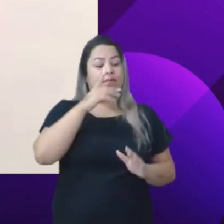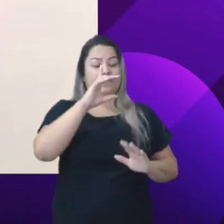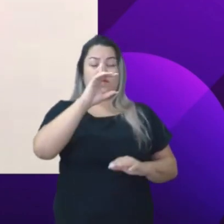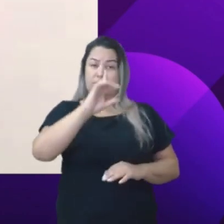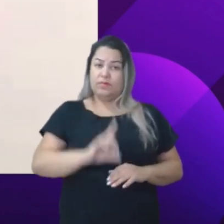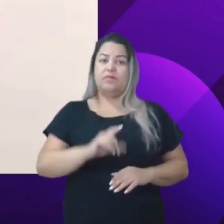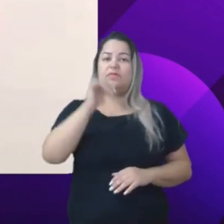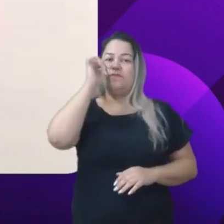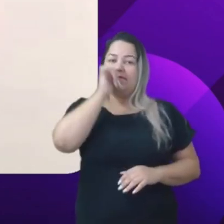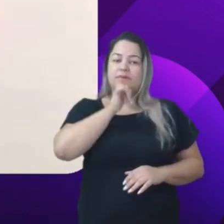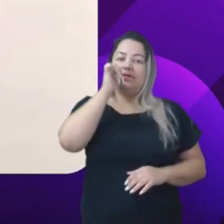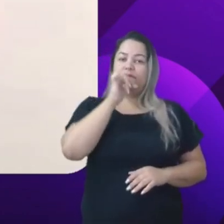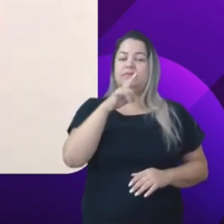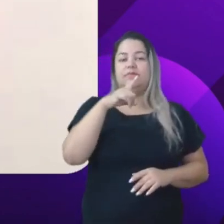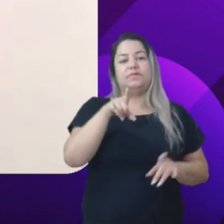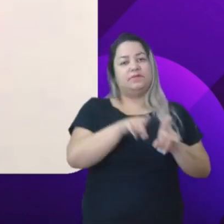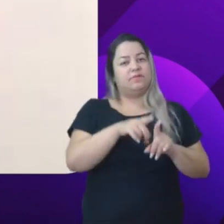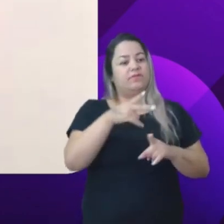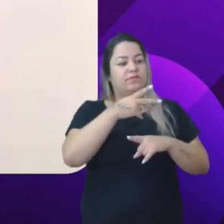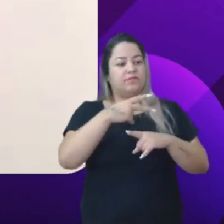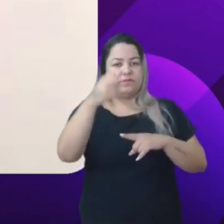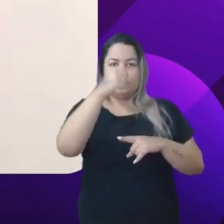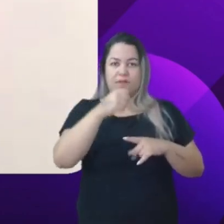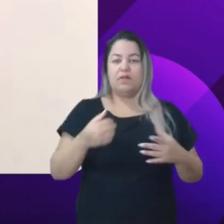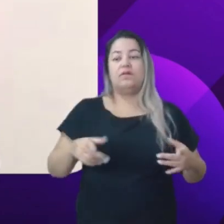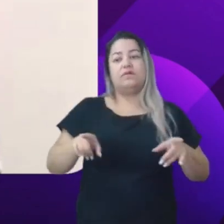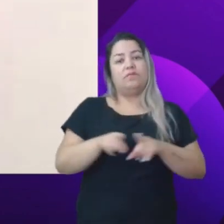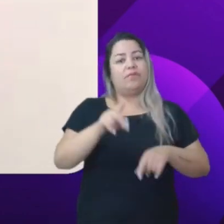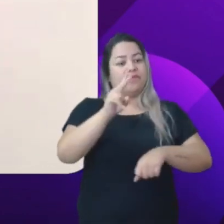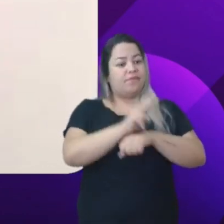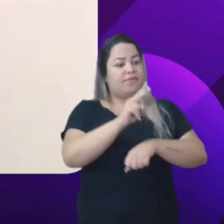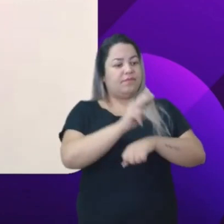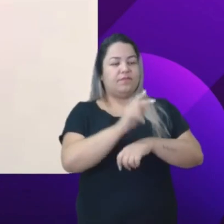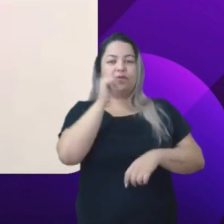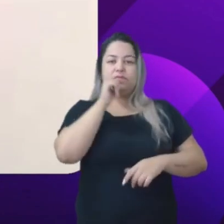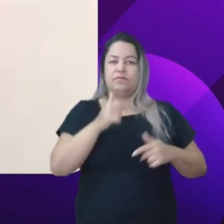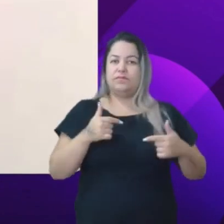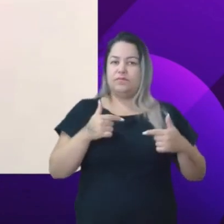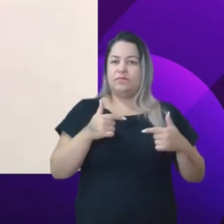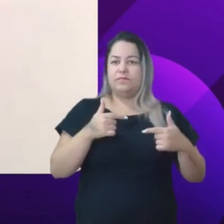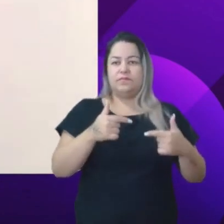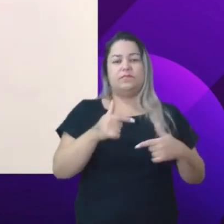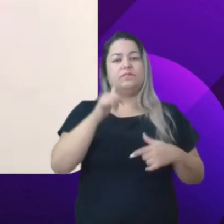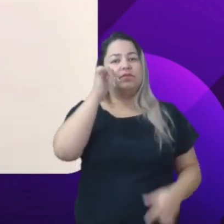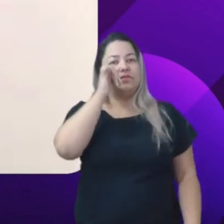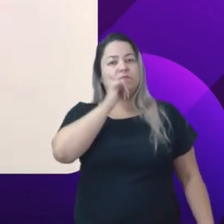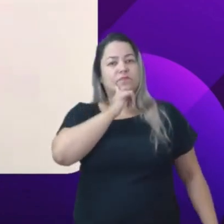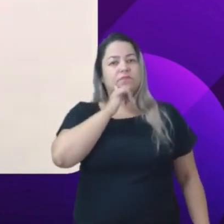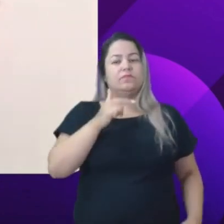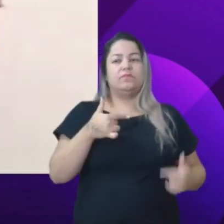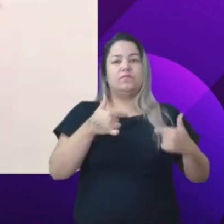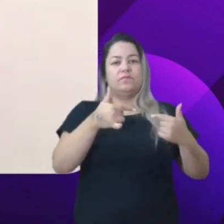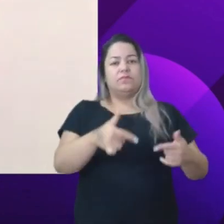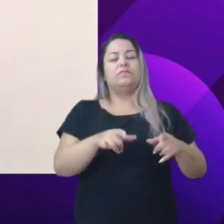que as mulheres têm, quais são os direitos que foram conquistados. E aí vem a preservação da memória das lutas, né? Dessas mulheres que lutaram para que a